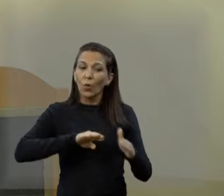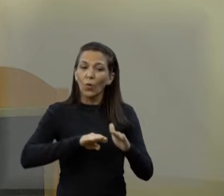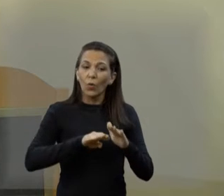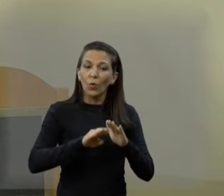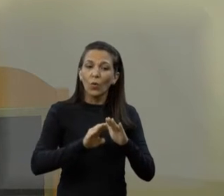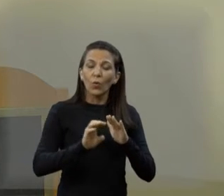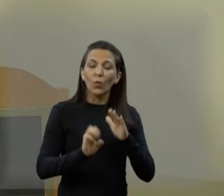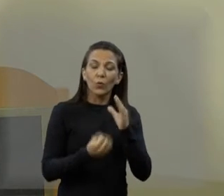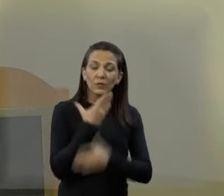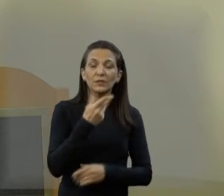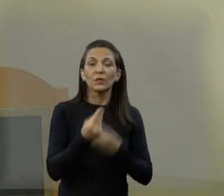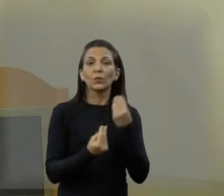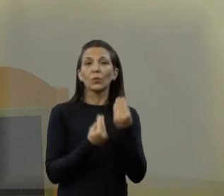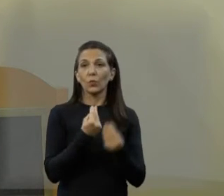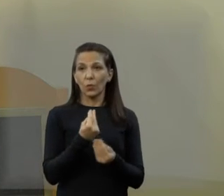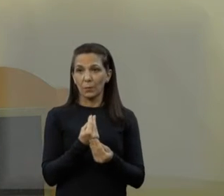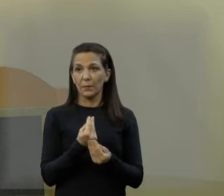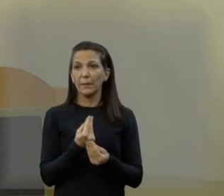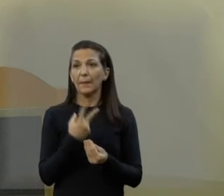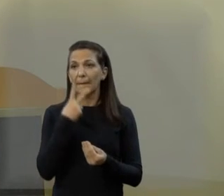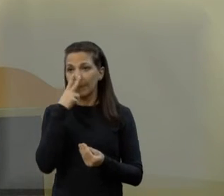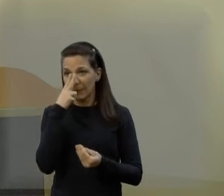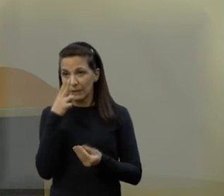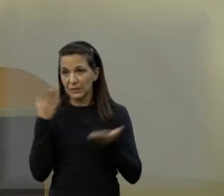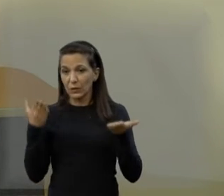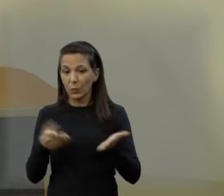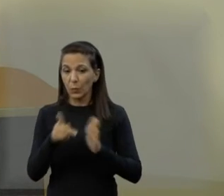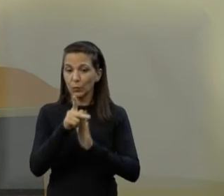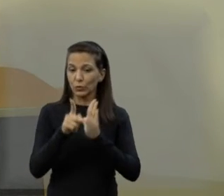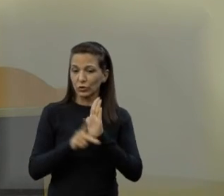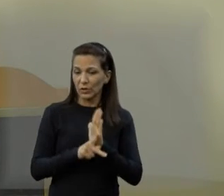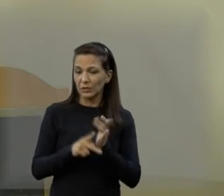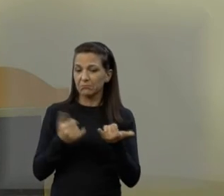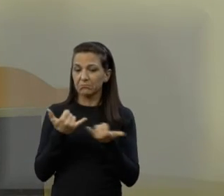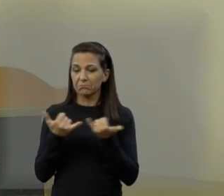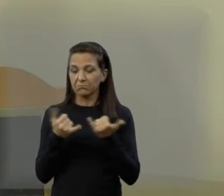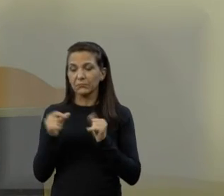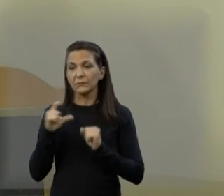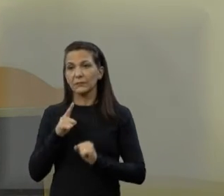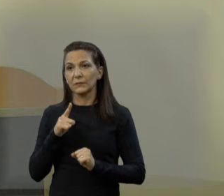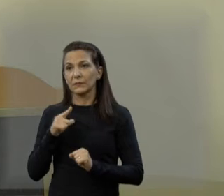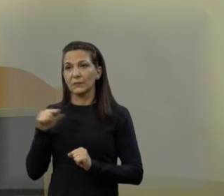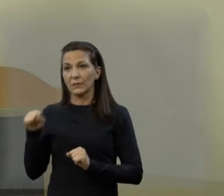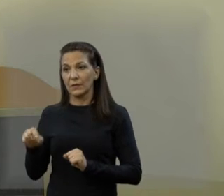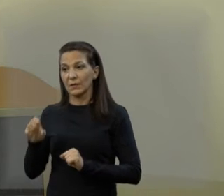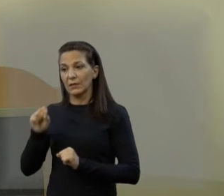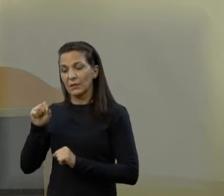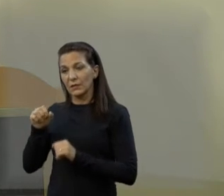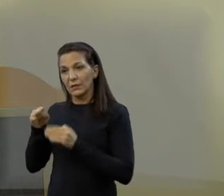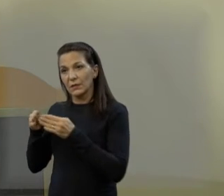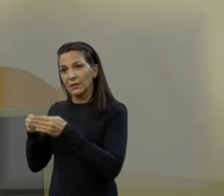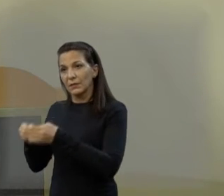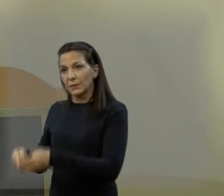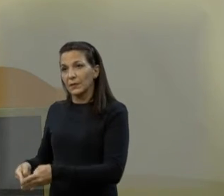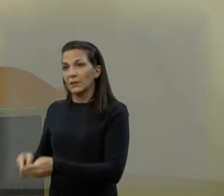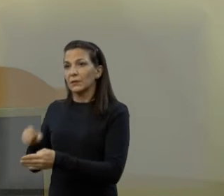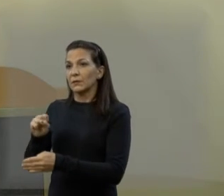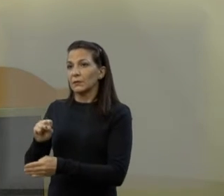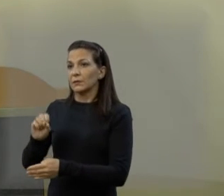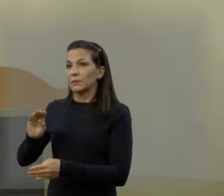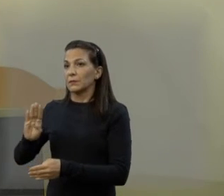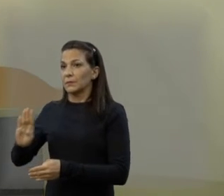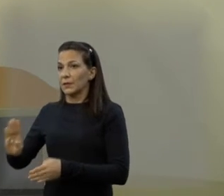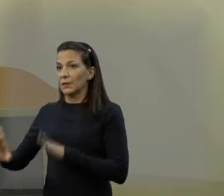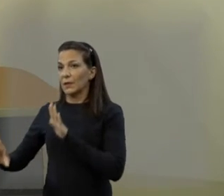ali que no fim é bem parecido com o que tá acontecendo com esse projeto só que o cemitério São Bento é regido por outra